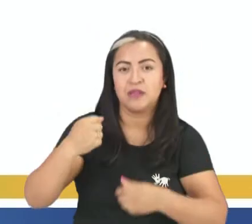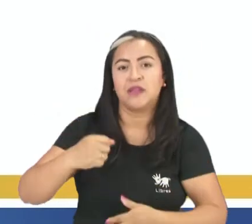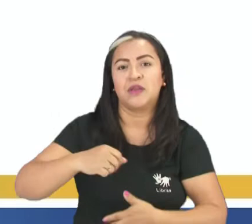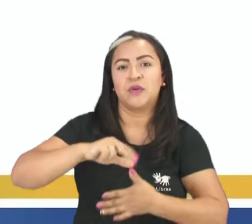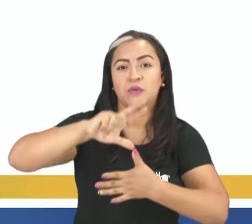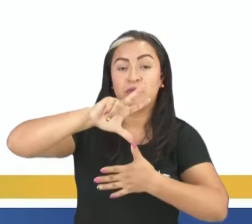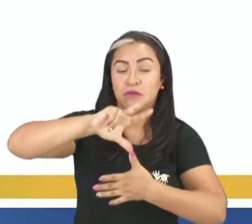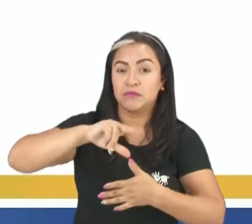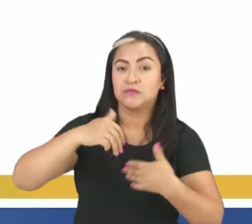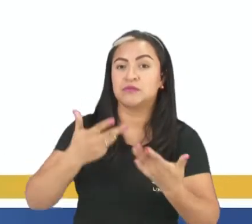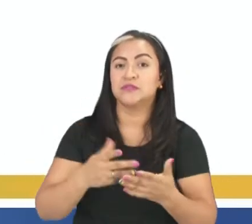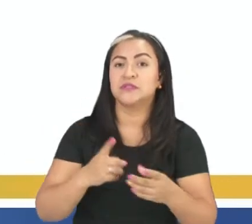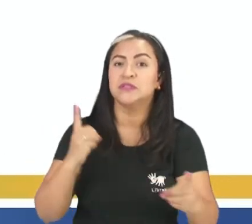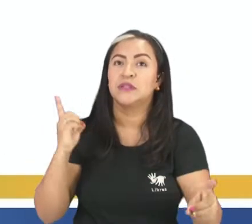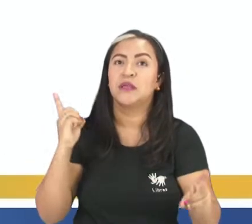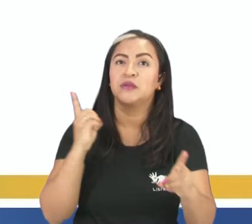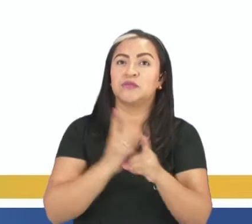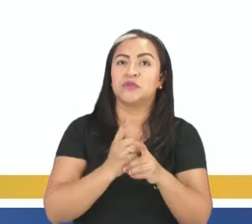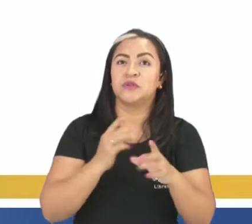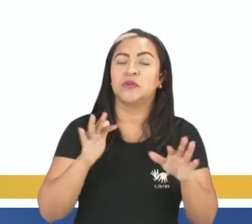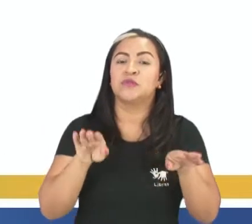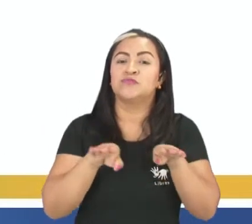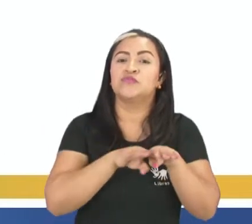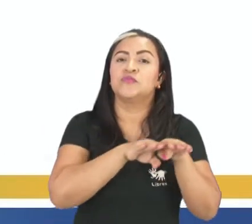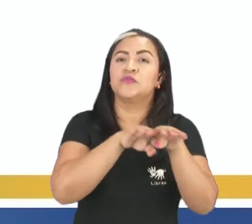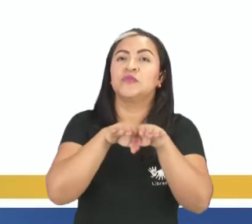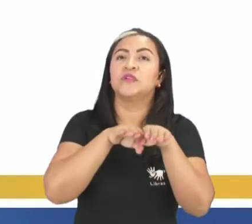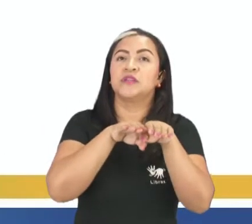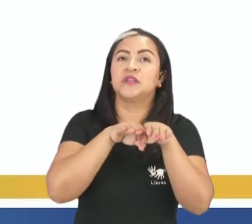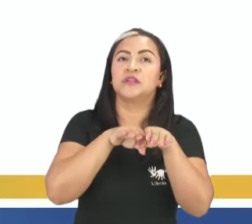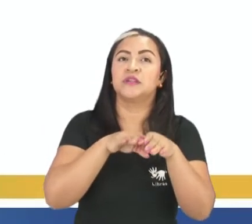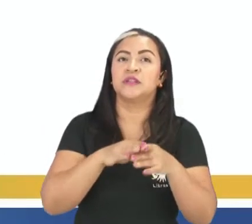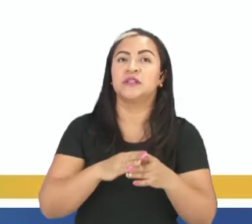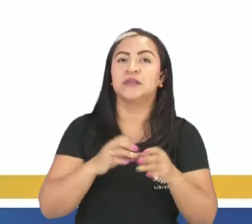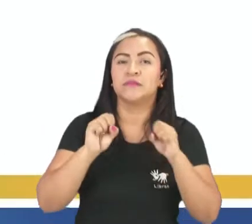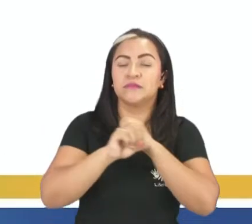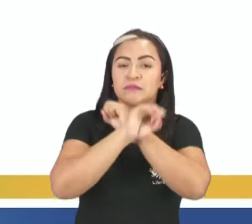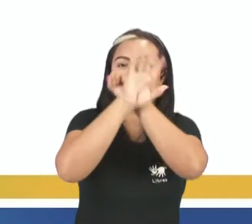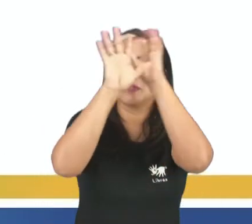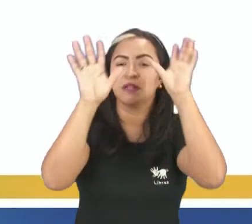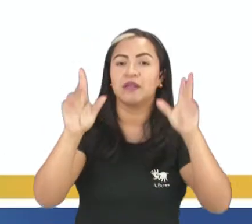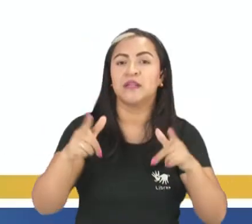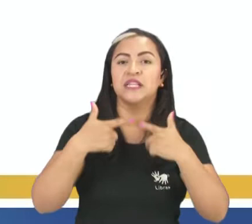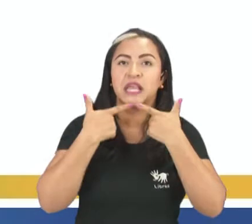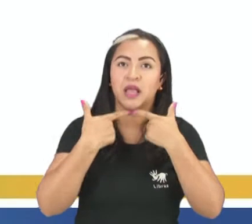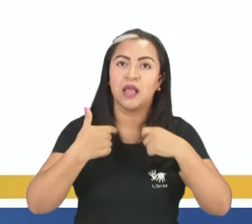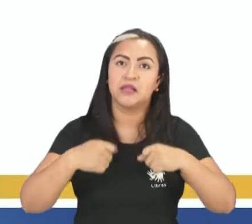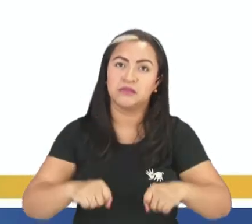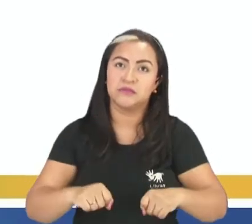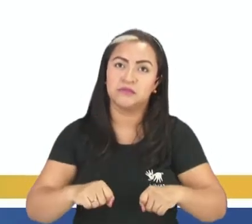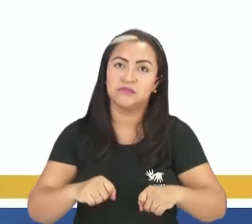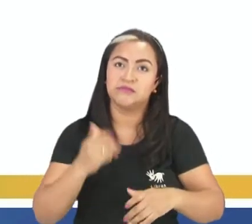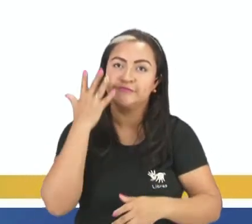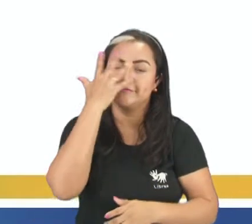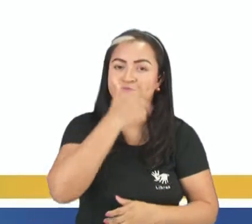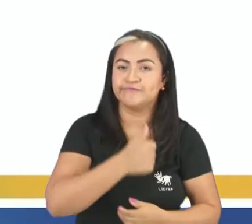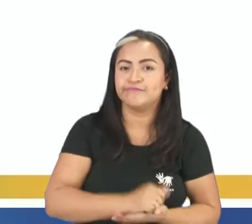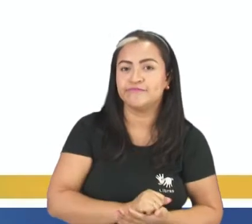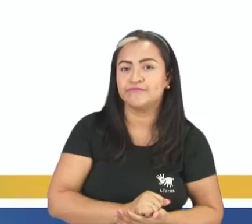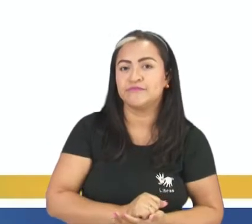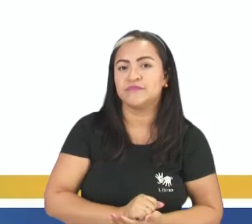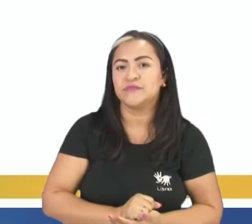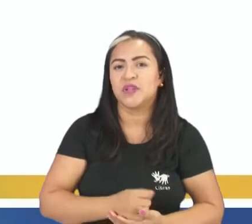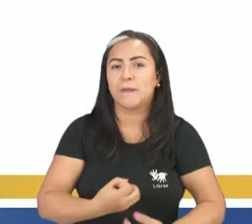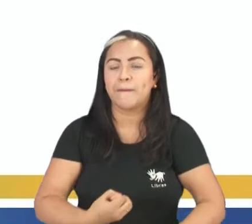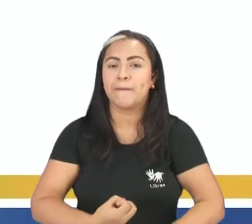mitologia, que busca pela harmonia e equilíbrio no texto literário, clareza na linguagem. Luís de Camões, obra